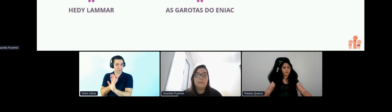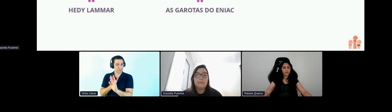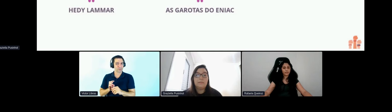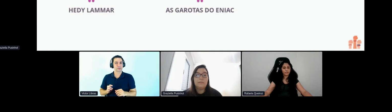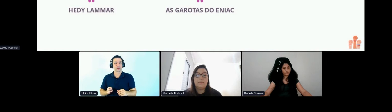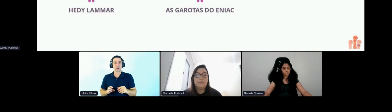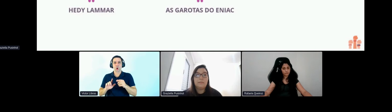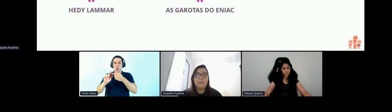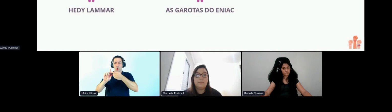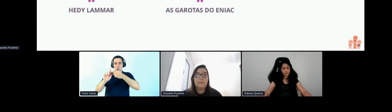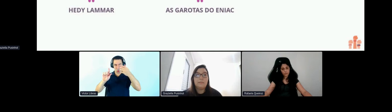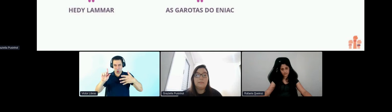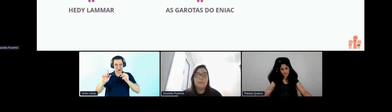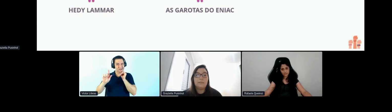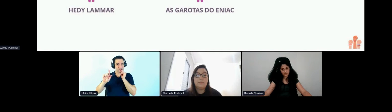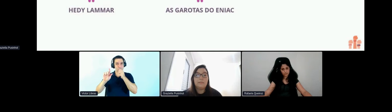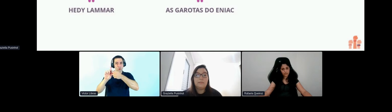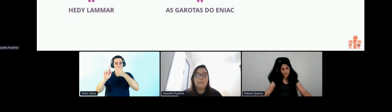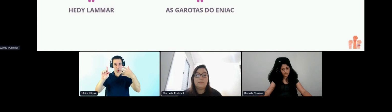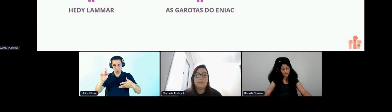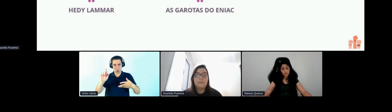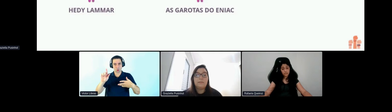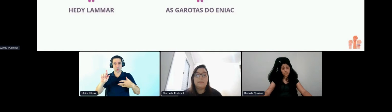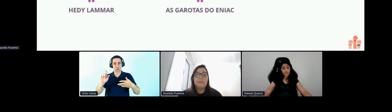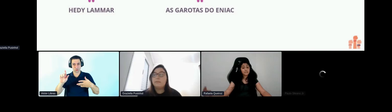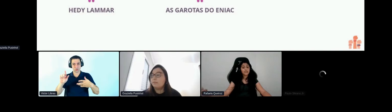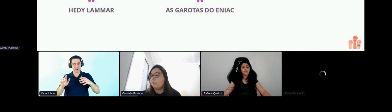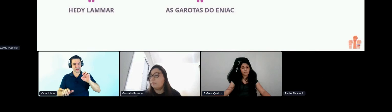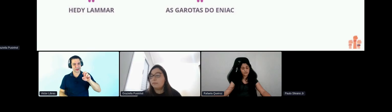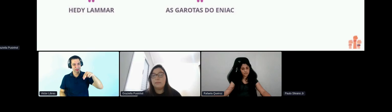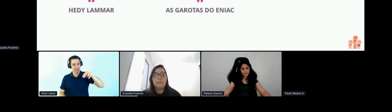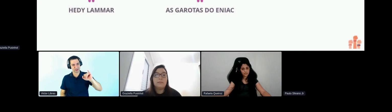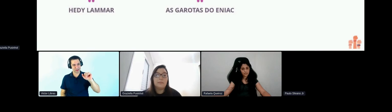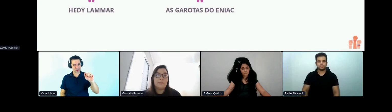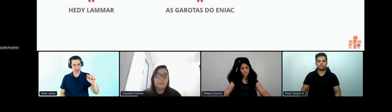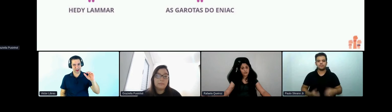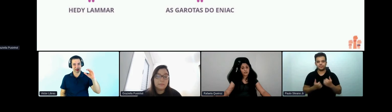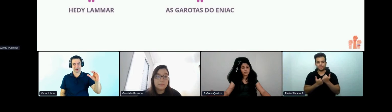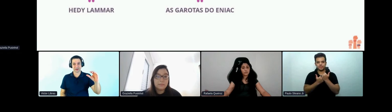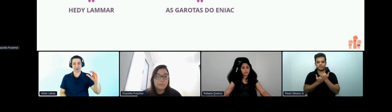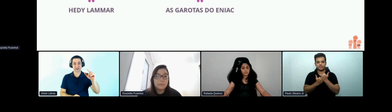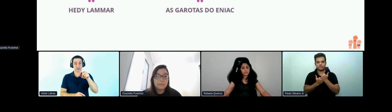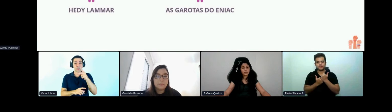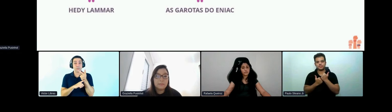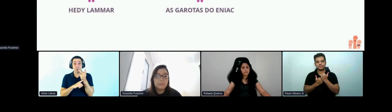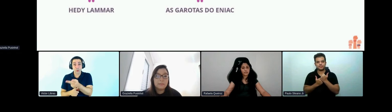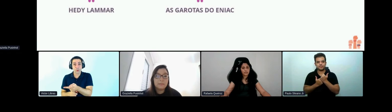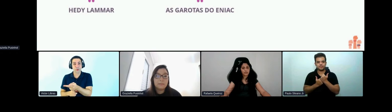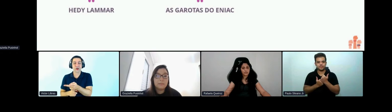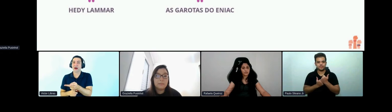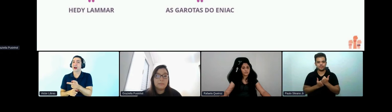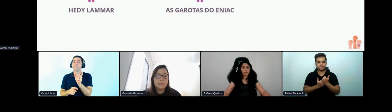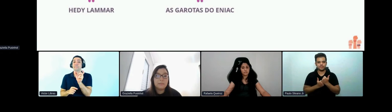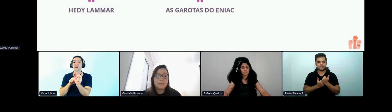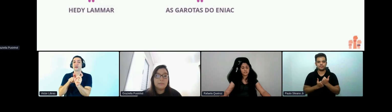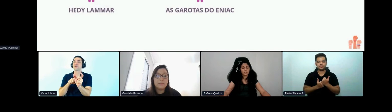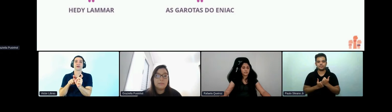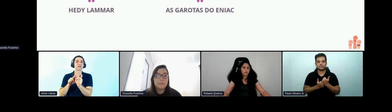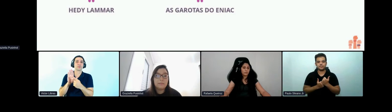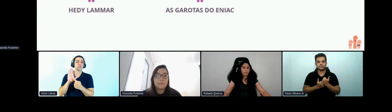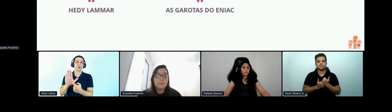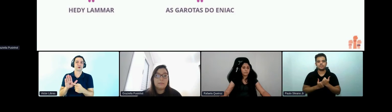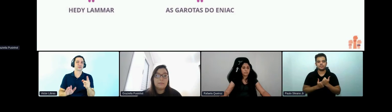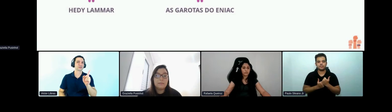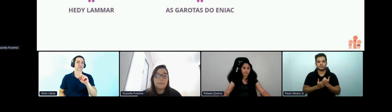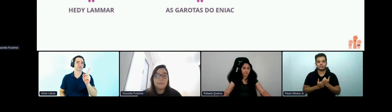pouquíssimas fotos vão aparecer essas mulheres. Nas que elas aparecerem, elas nunca estão em destaque, elas sempre estão